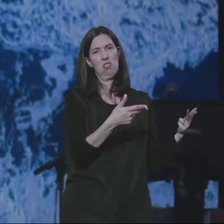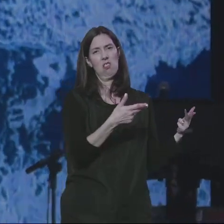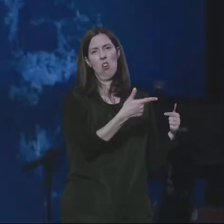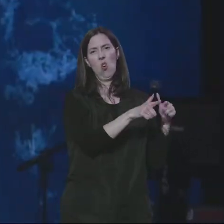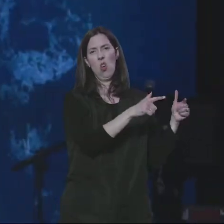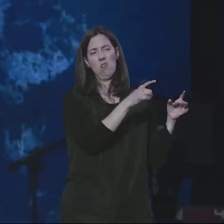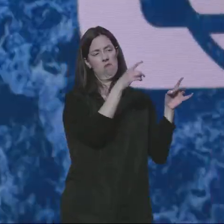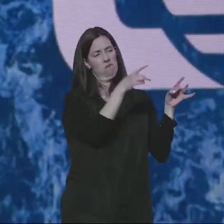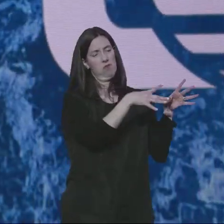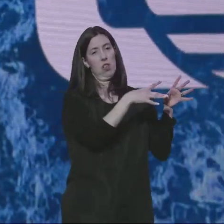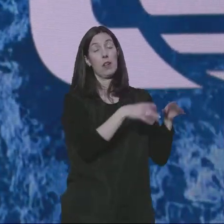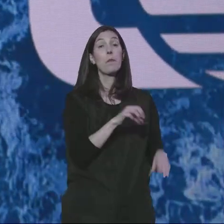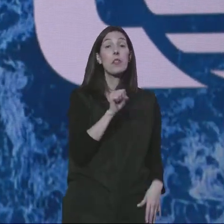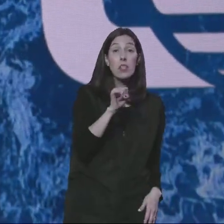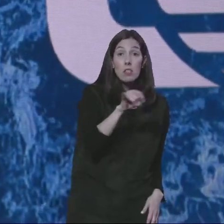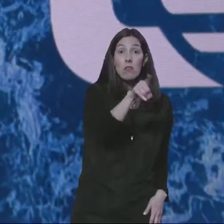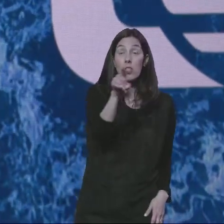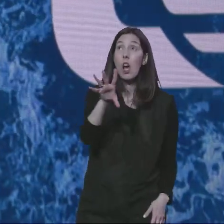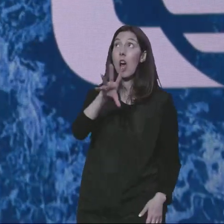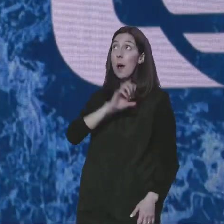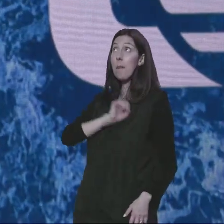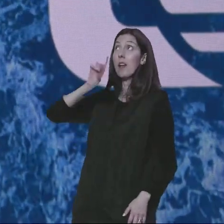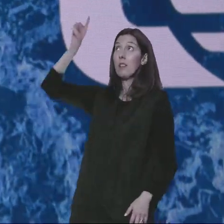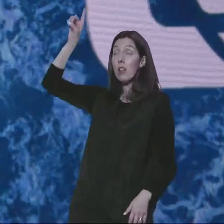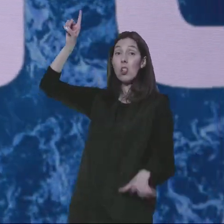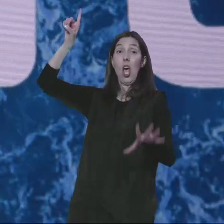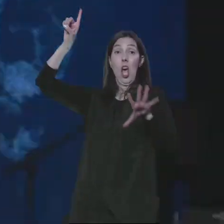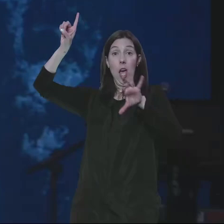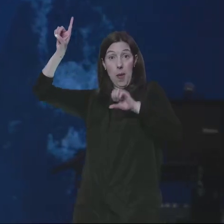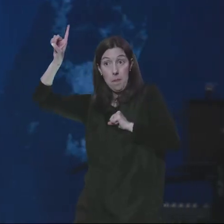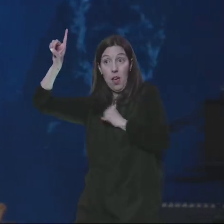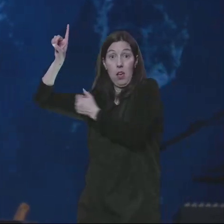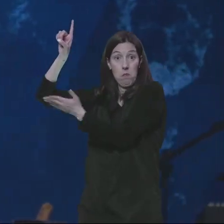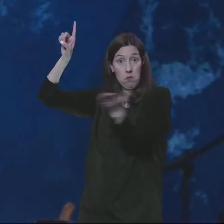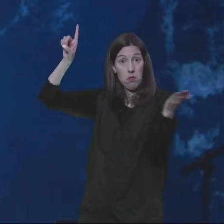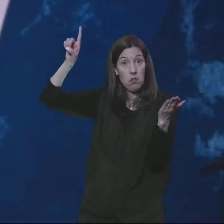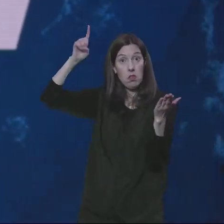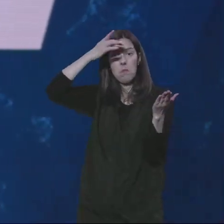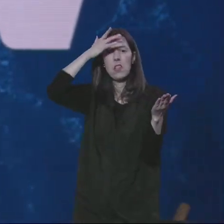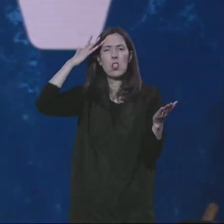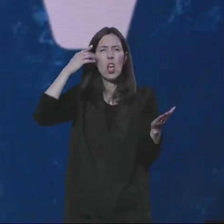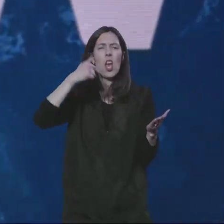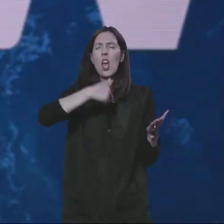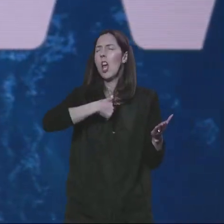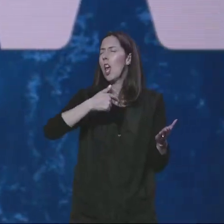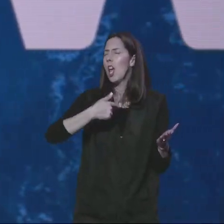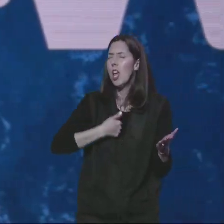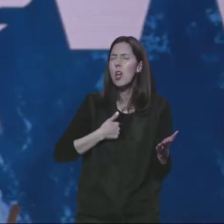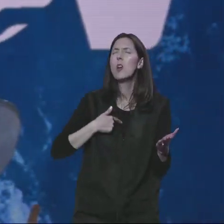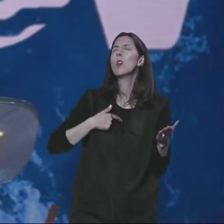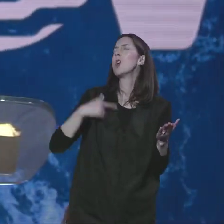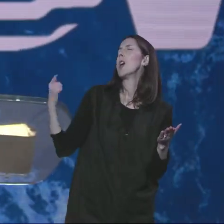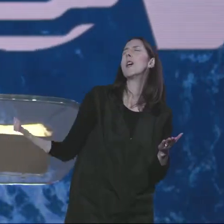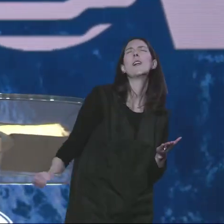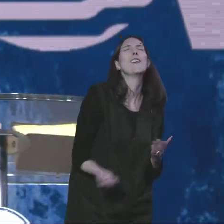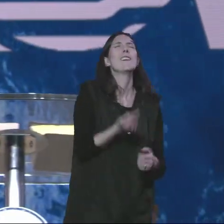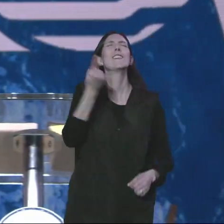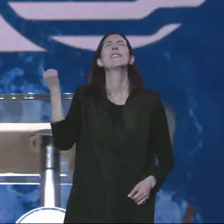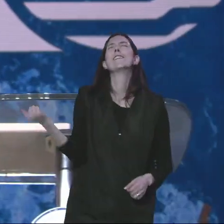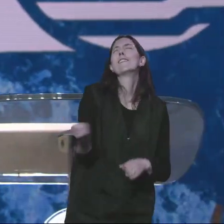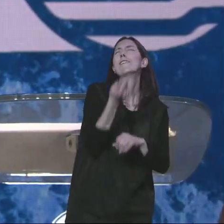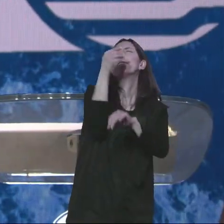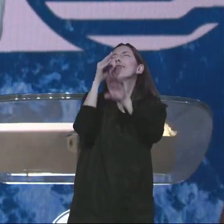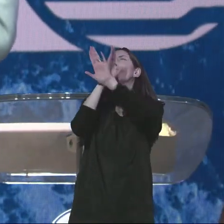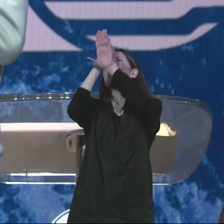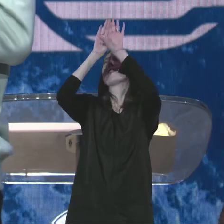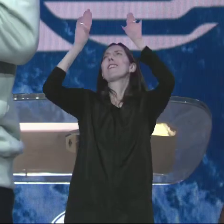Porque se eu amar a Deus e amar o próximo, eu vou passar mais milhões e milhões e milhões e milhões e milhões de anos